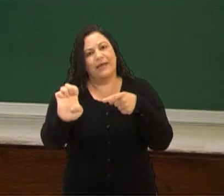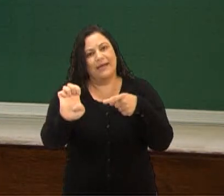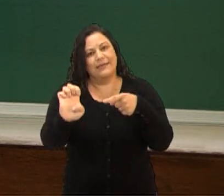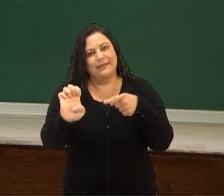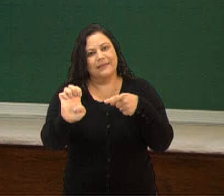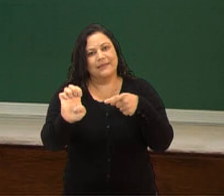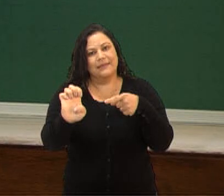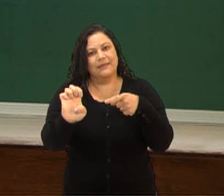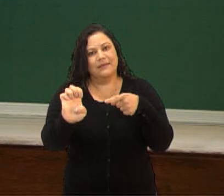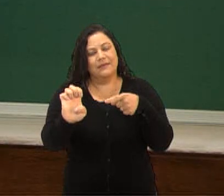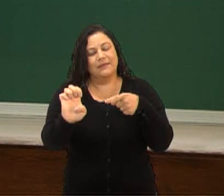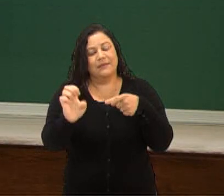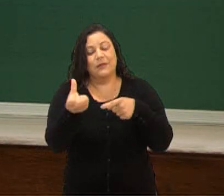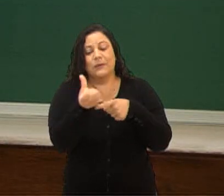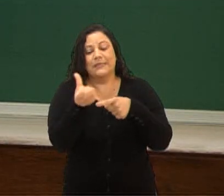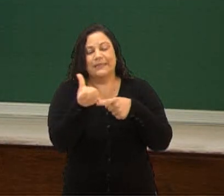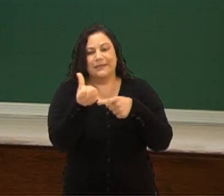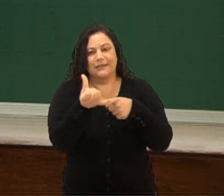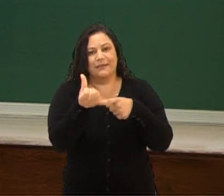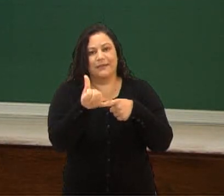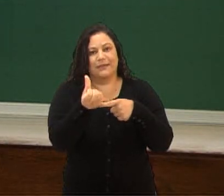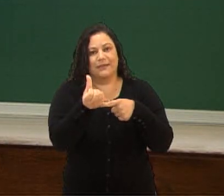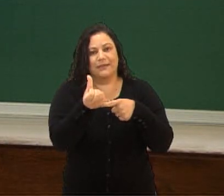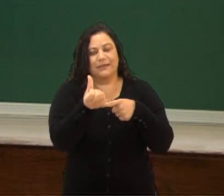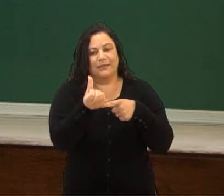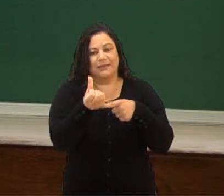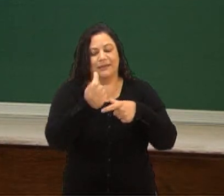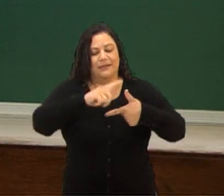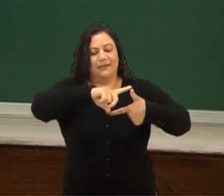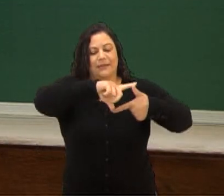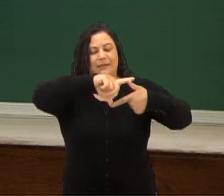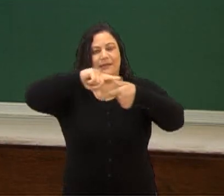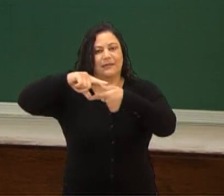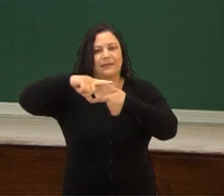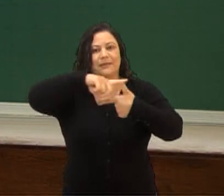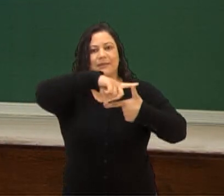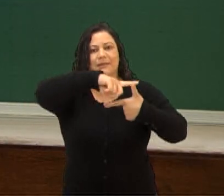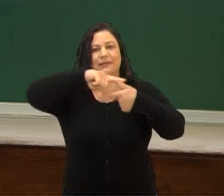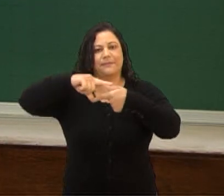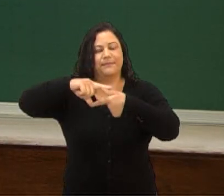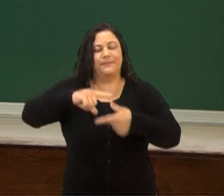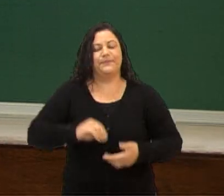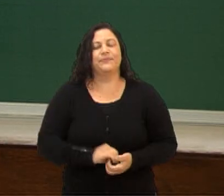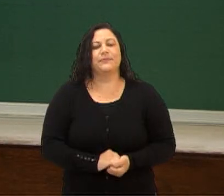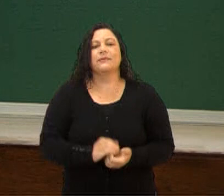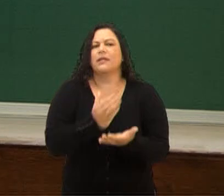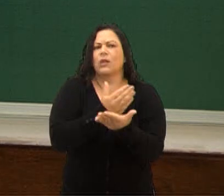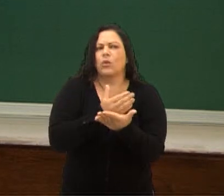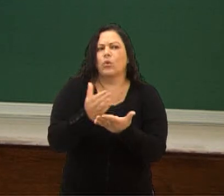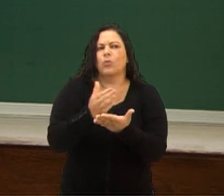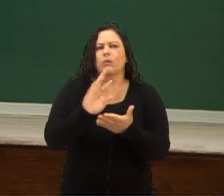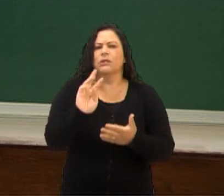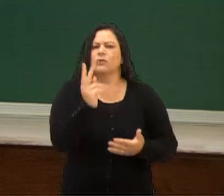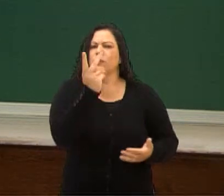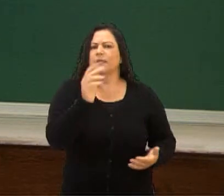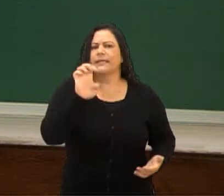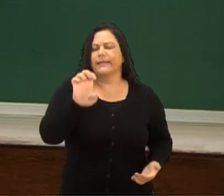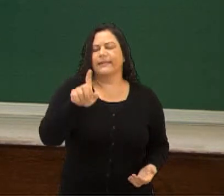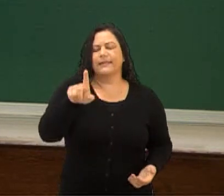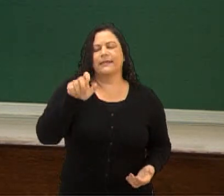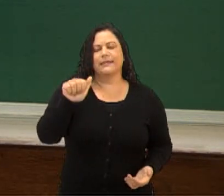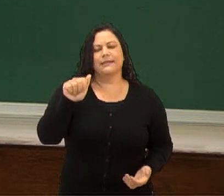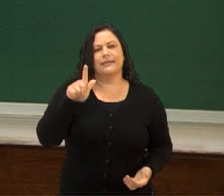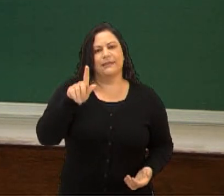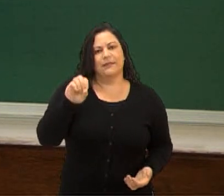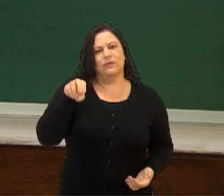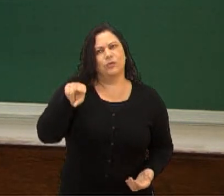6 retângulos, né? Então, vamos lá. Começando pela área do hexágono. Professora, eu